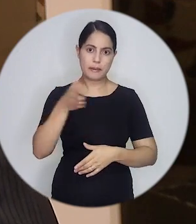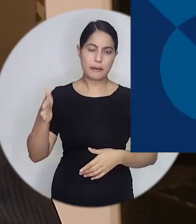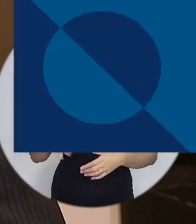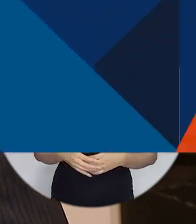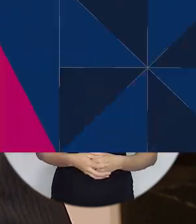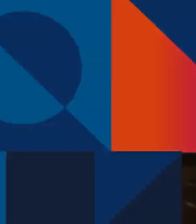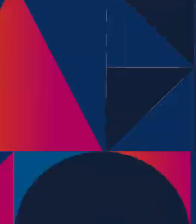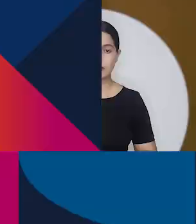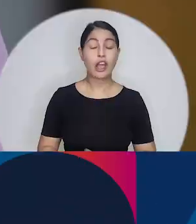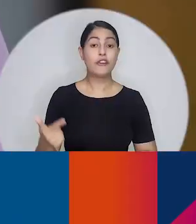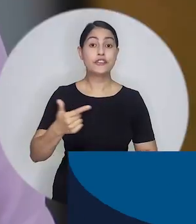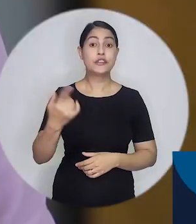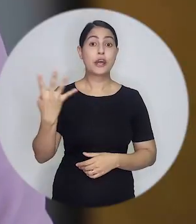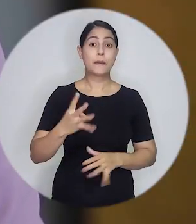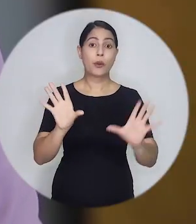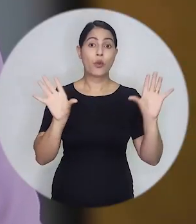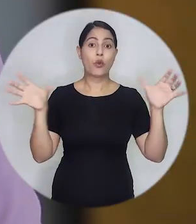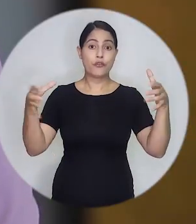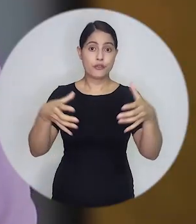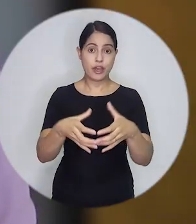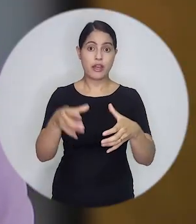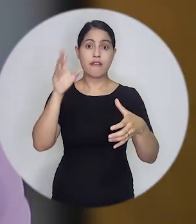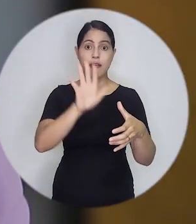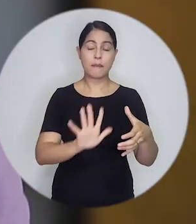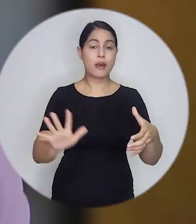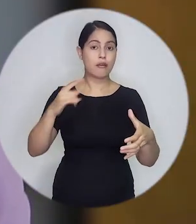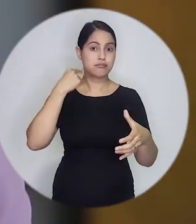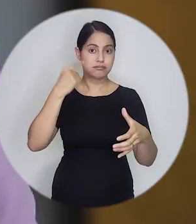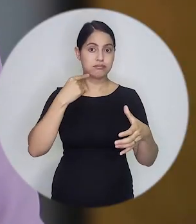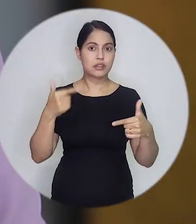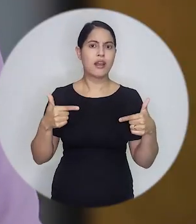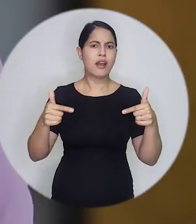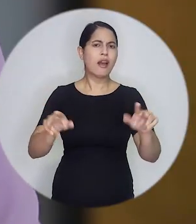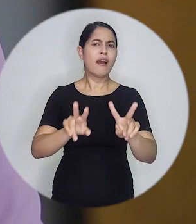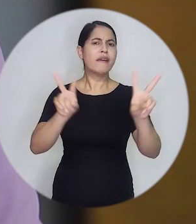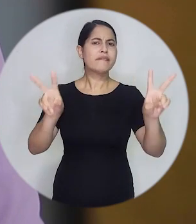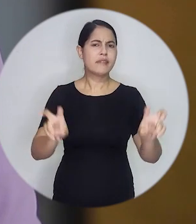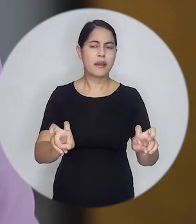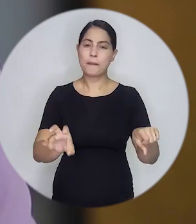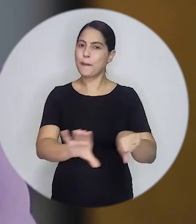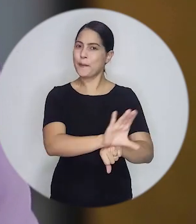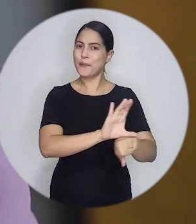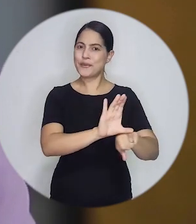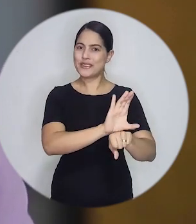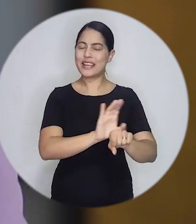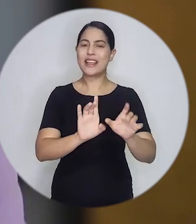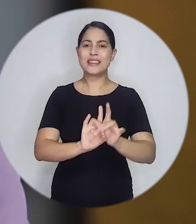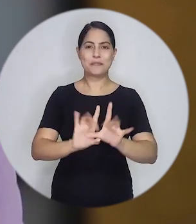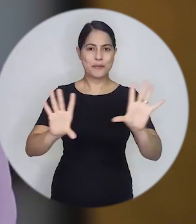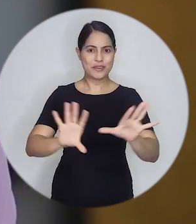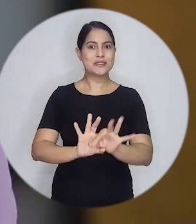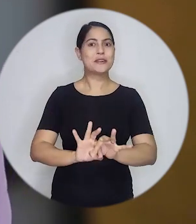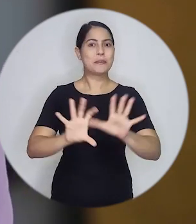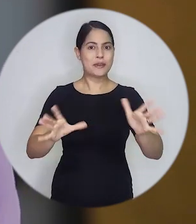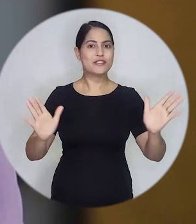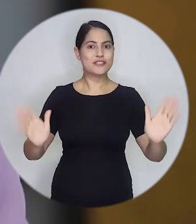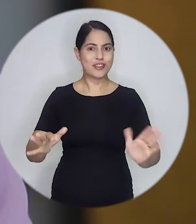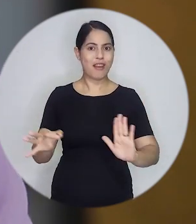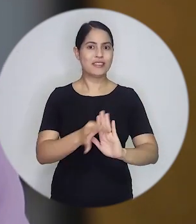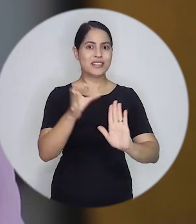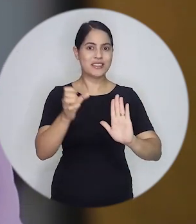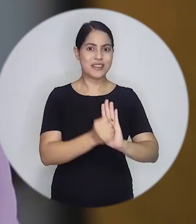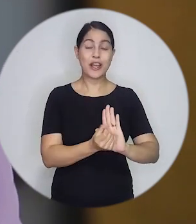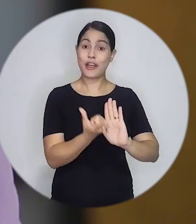Caravana de Prerrogativas. As inscrições para a 24ª Conferência Nacional da Advocacia Brasileira, com o tema